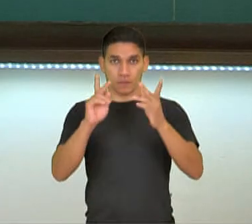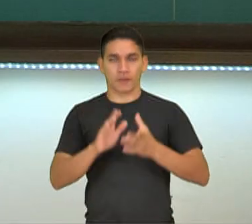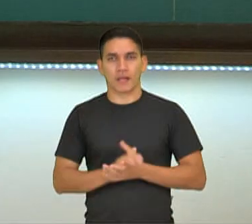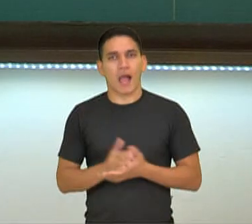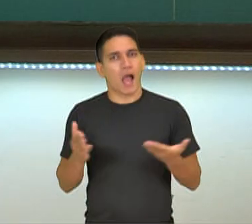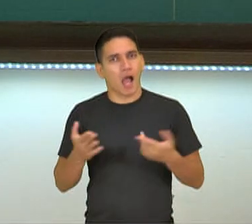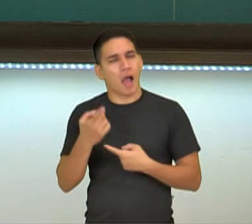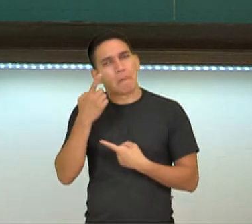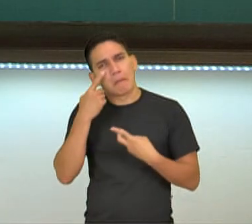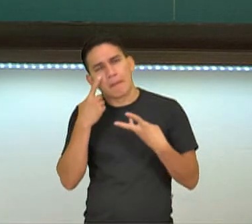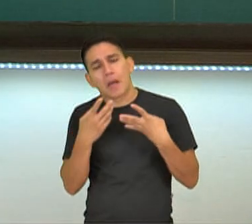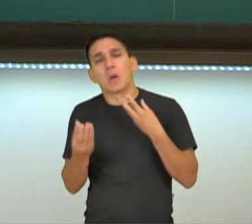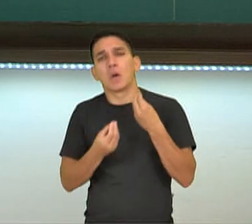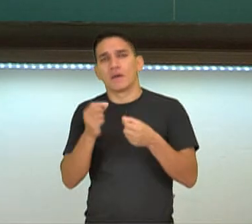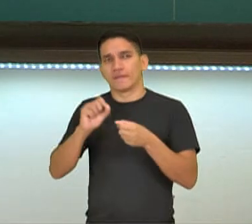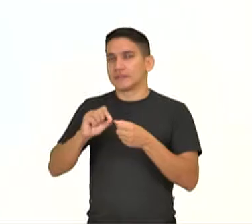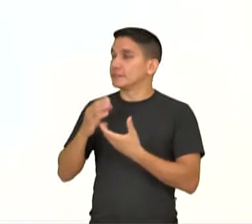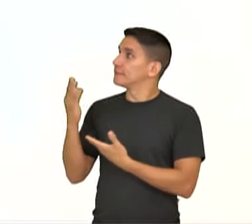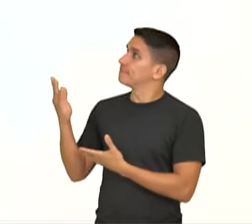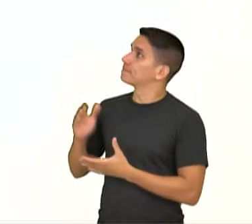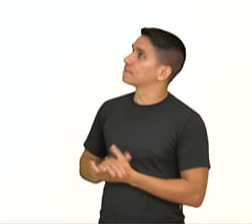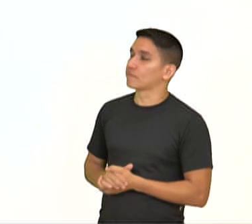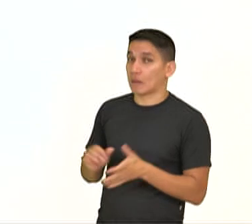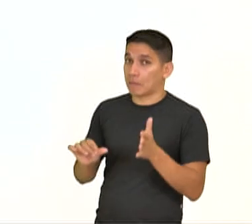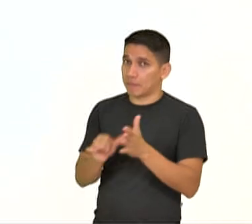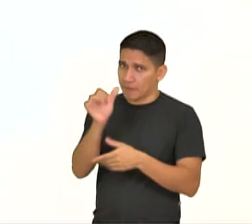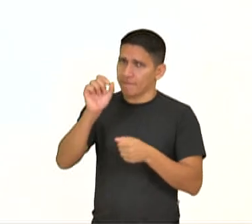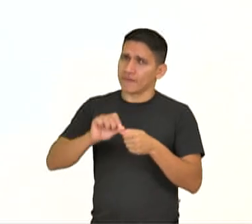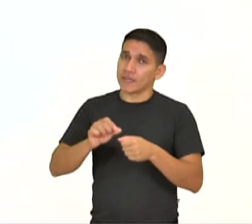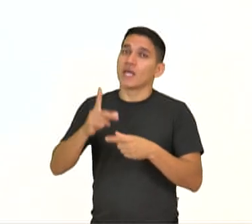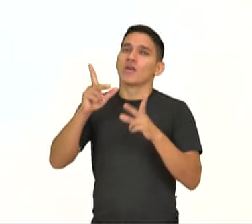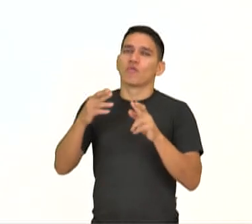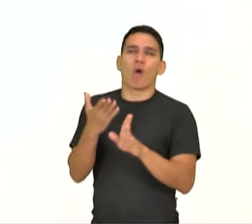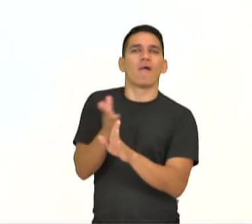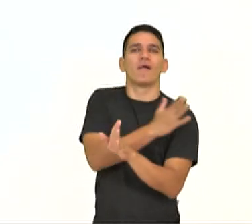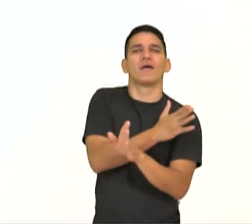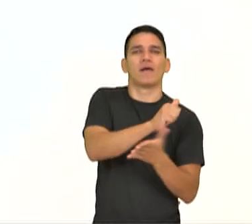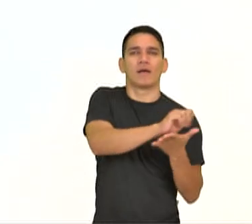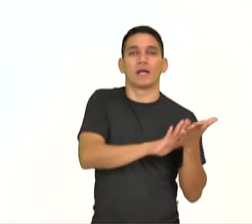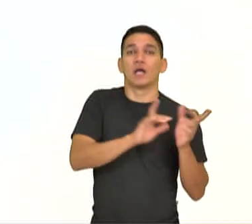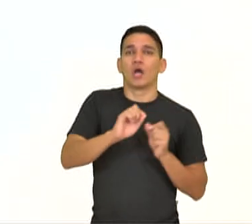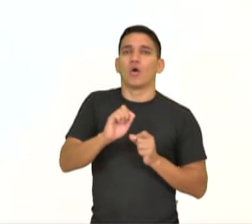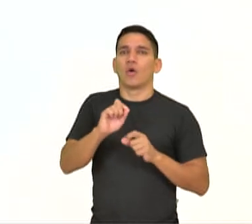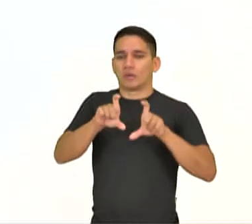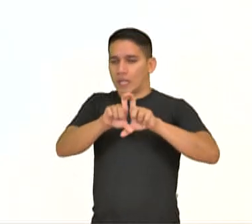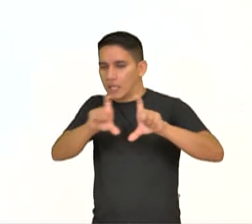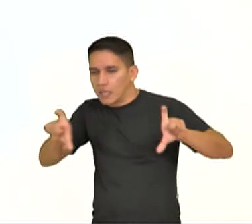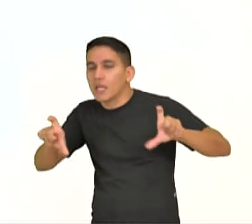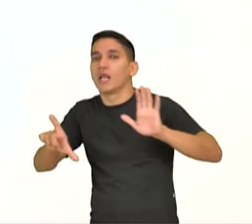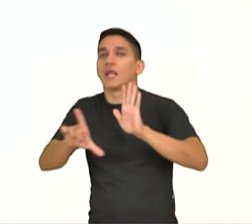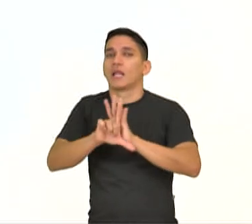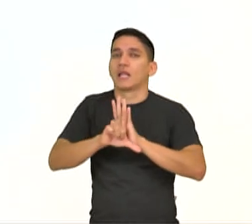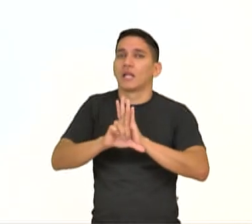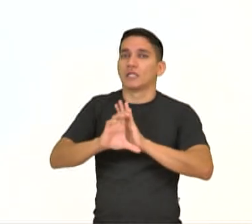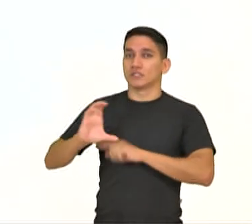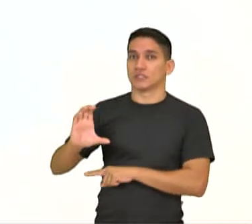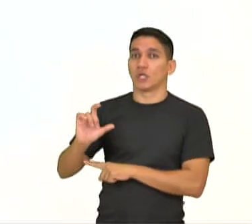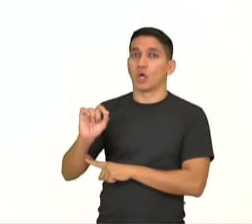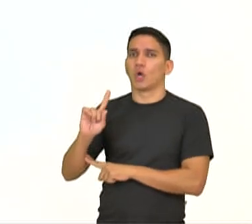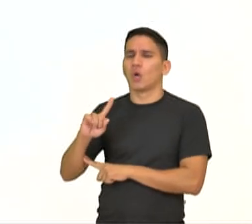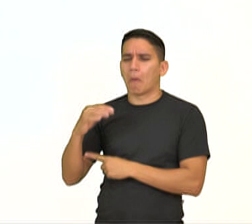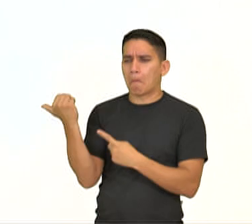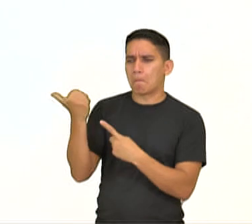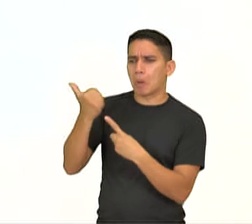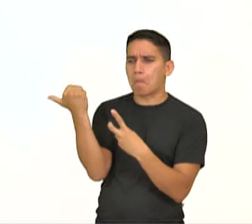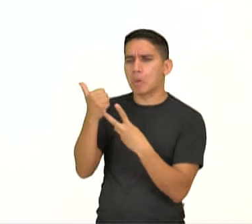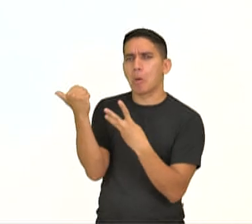Ok, vamos resolver então. Primeira coisa que eu faço, mesma coisa que eu fiz no exercício anterior, coloco a lei de Coulomb, coloco o valor das cargas. Como as cargas